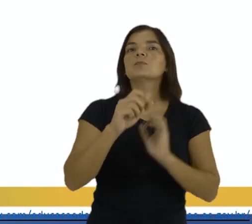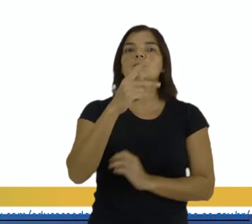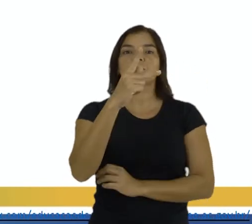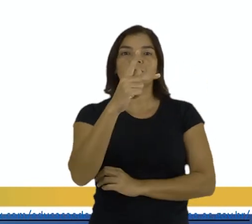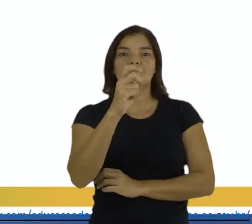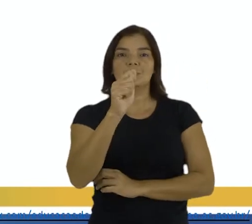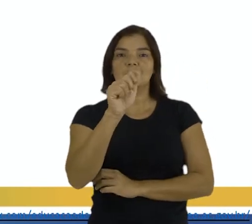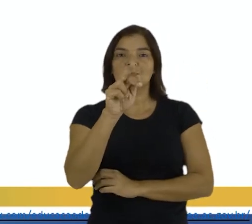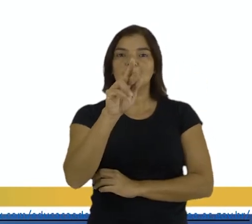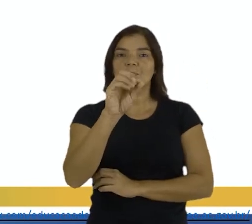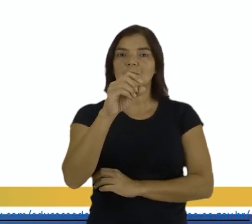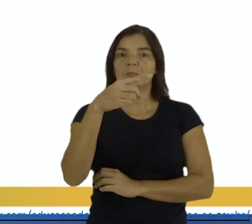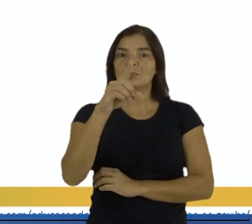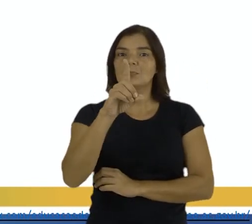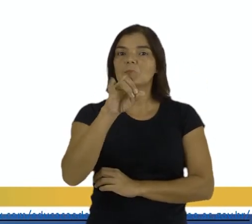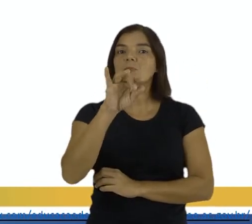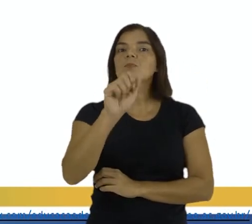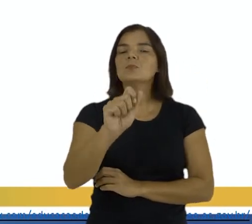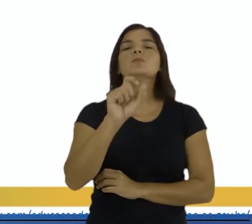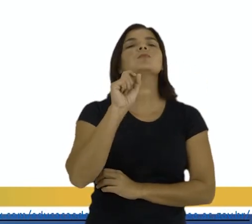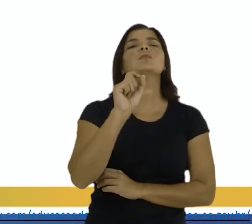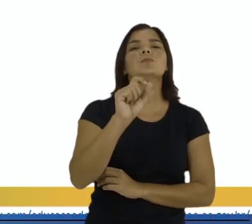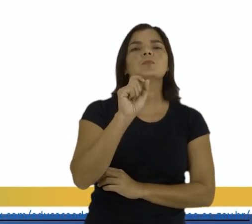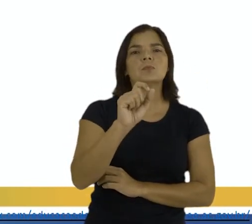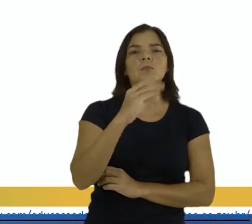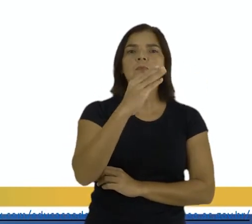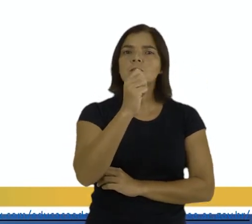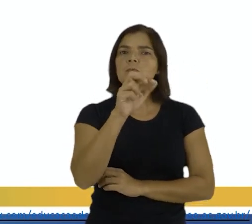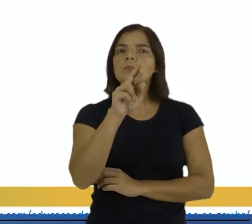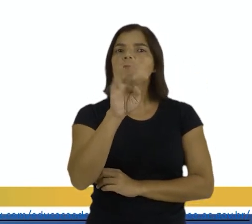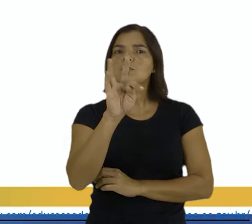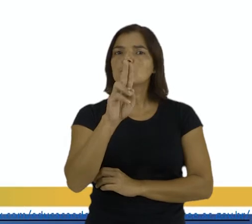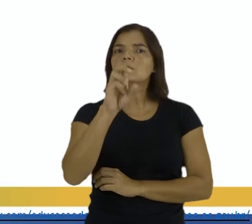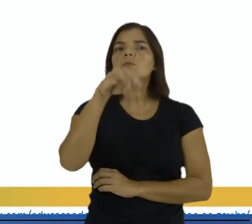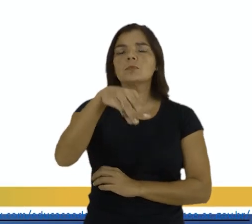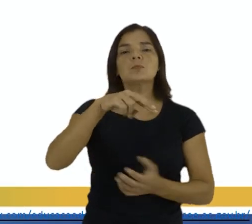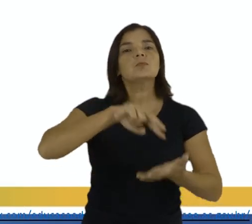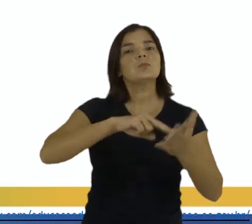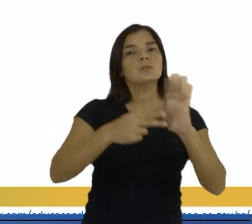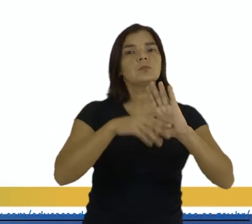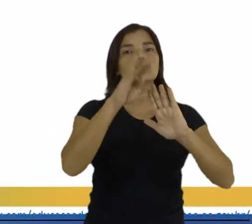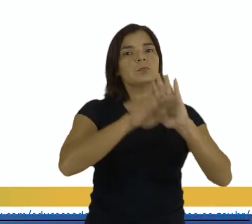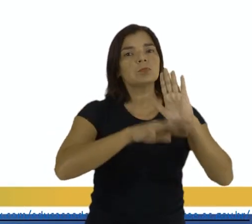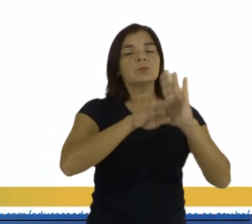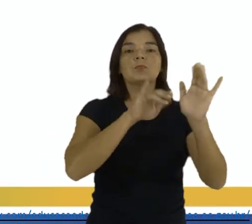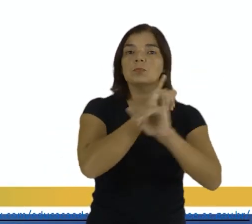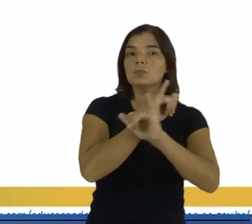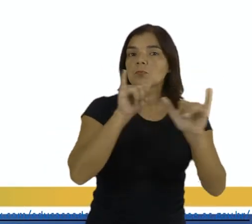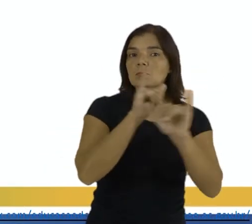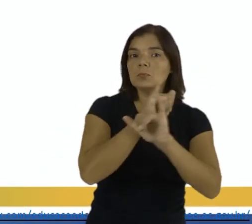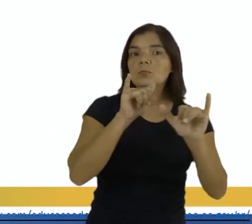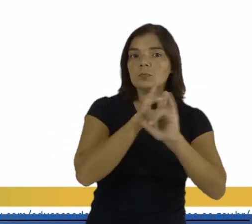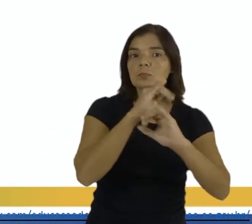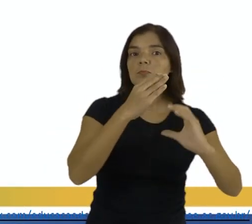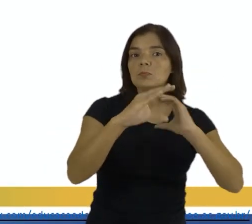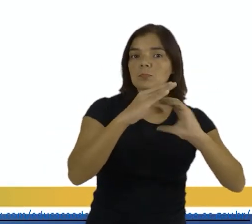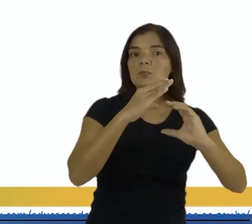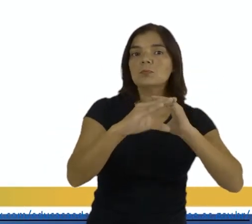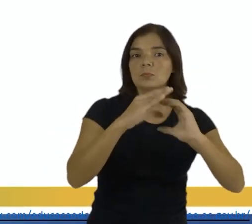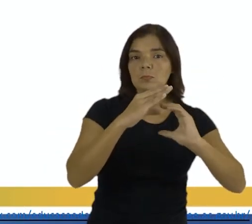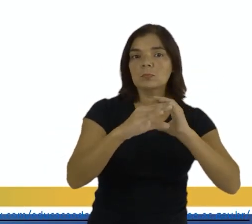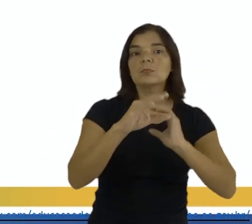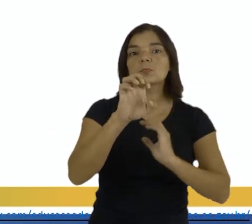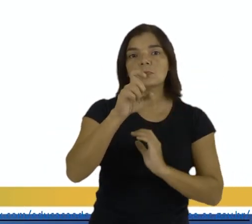paródia. Então, o que é a paródia, Nesse cartoon é possível observar que o texto considera informações do poema Canção do Exílio, de Gonçalves